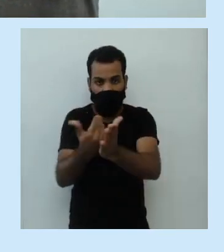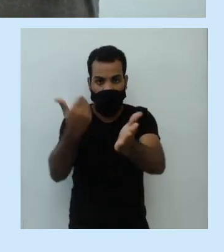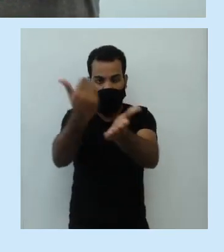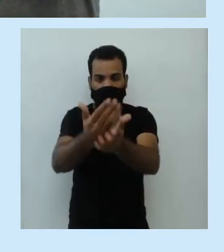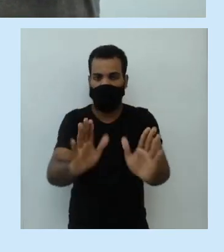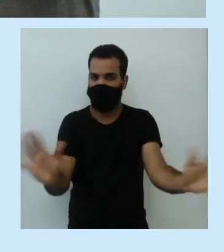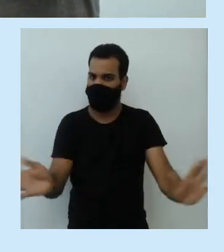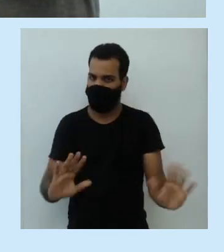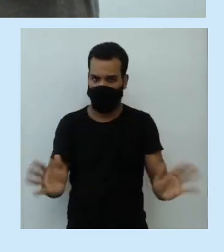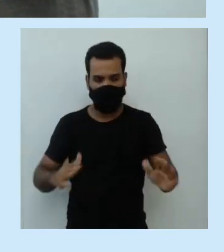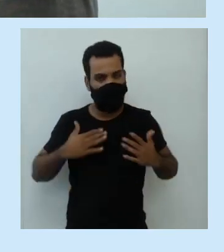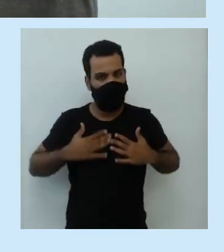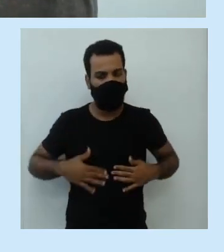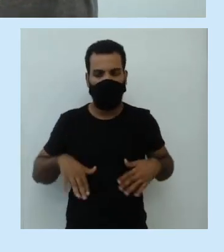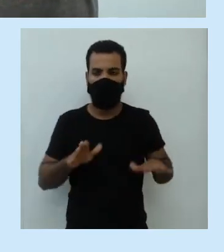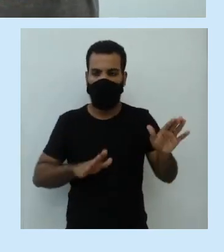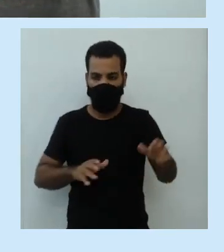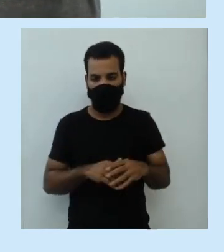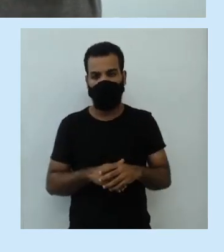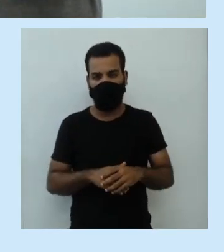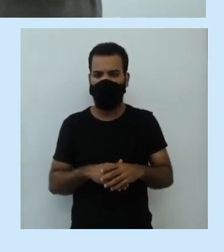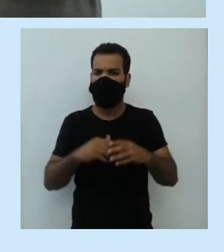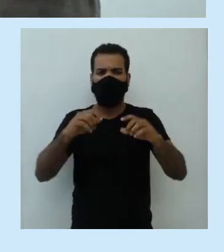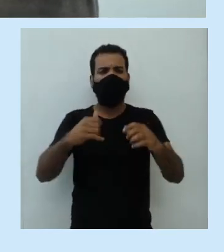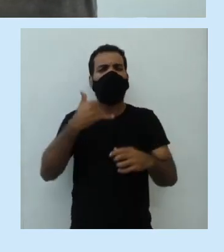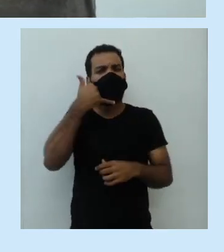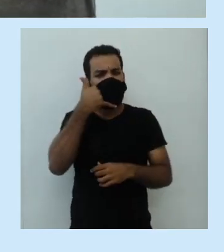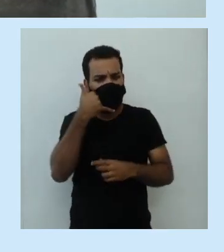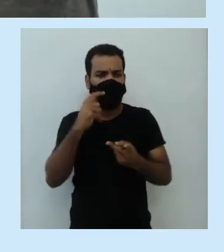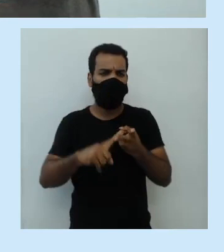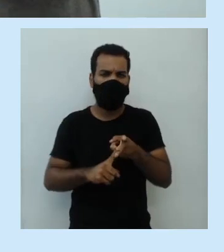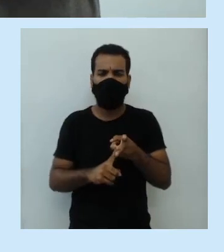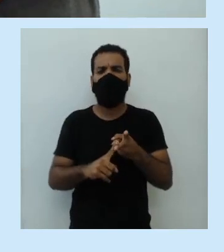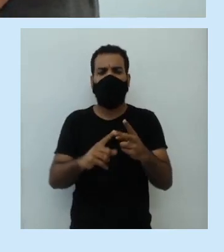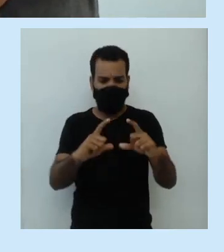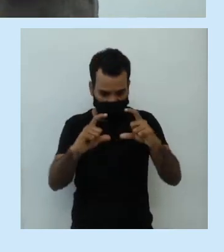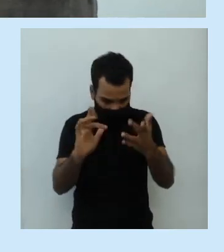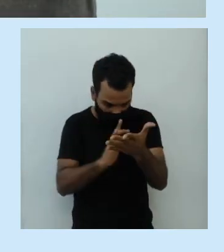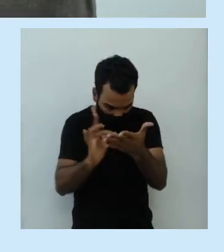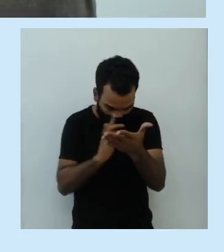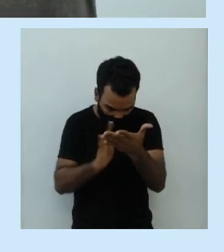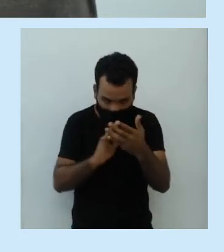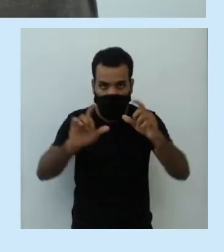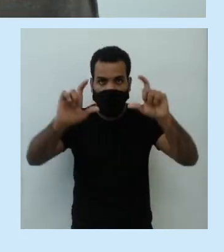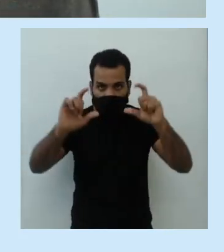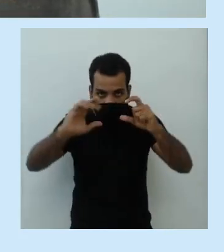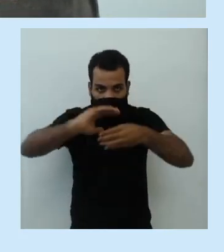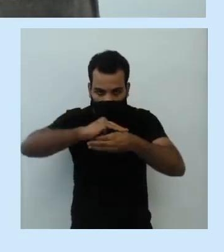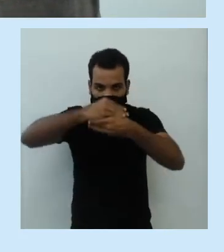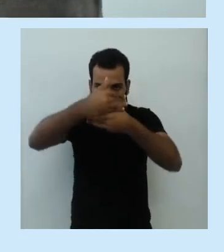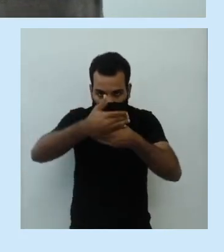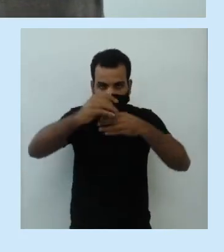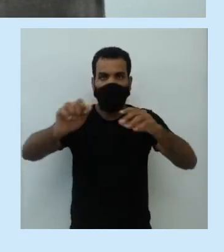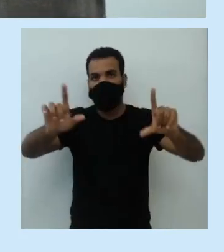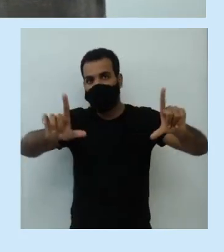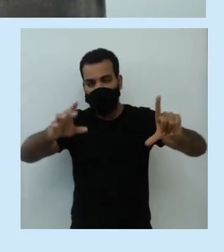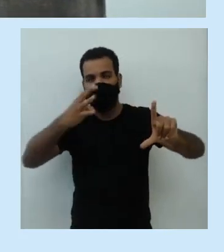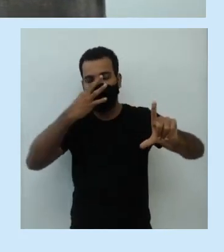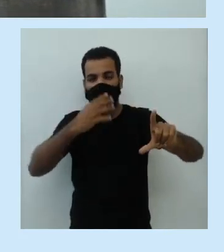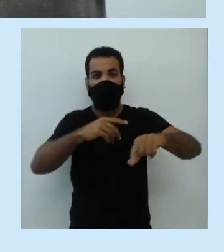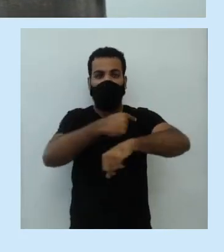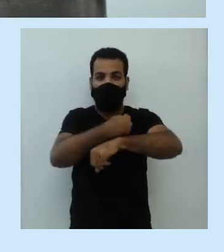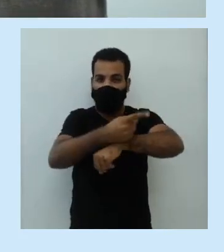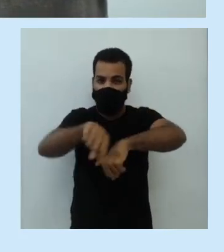de uma tela, seja de celular, seja do computador, seja da TV. E aqui eu vou